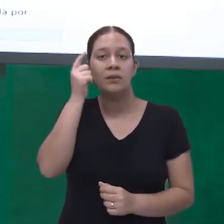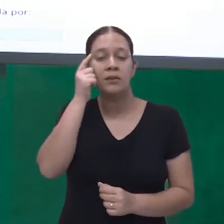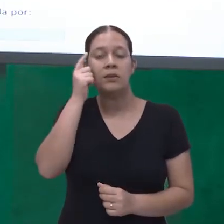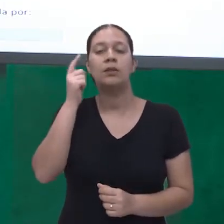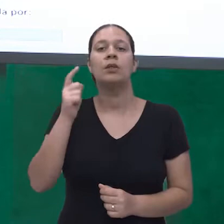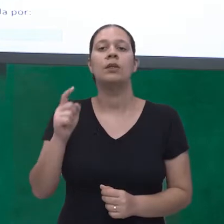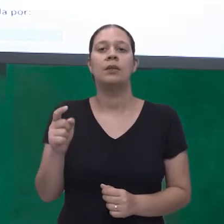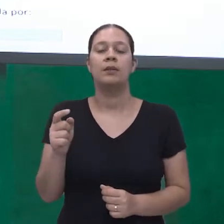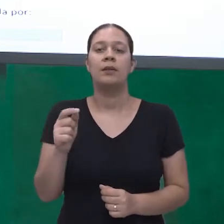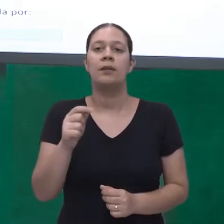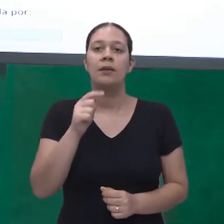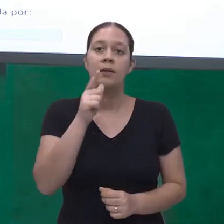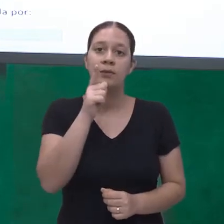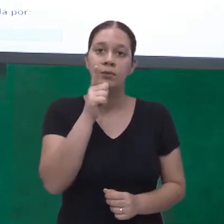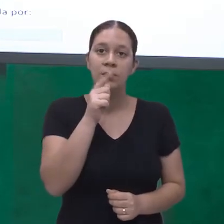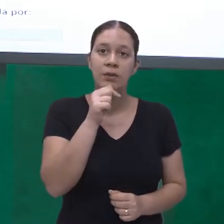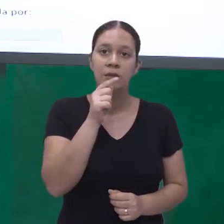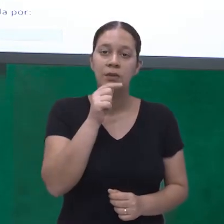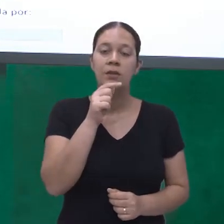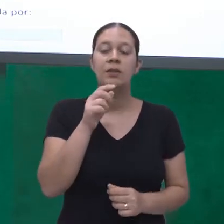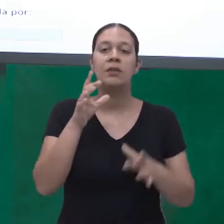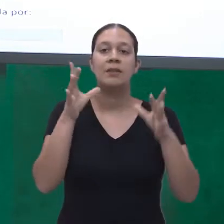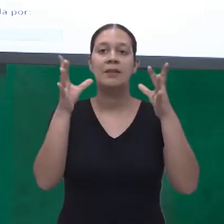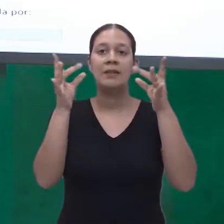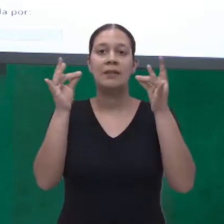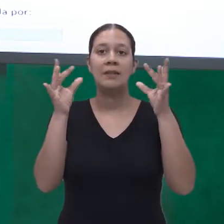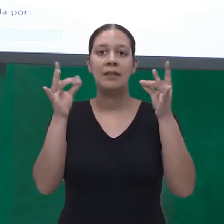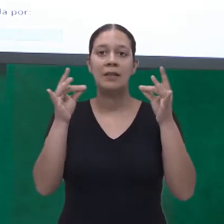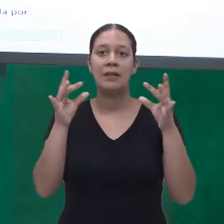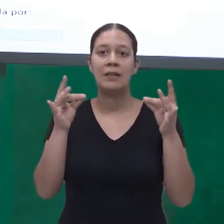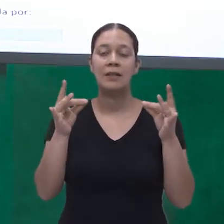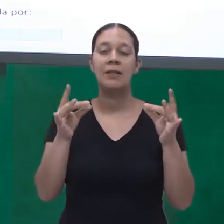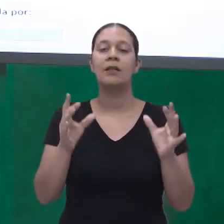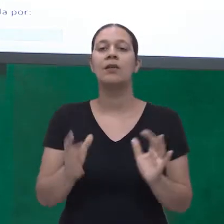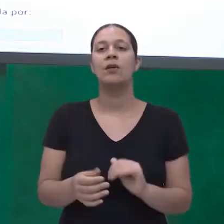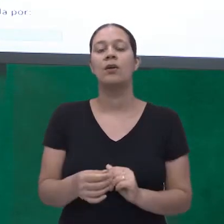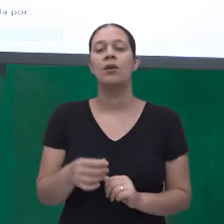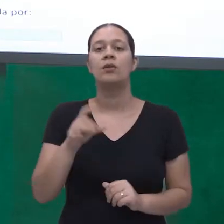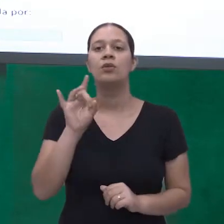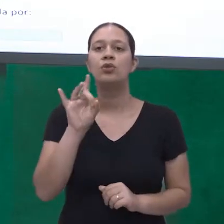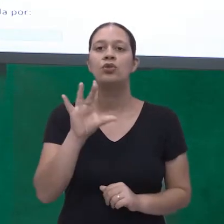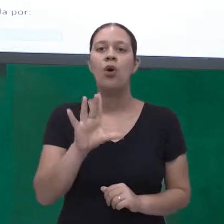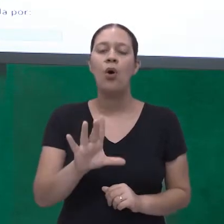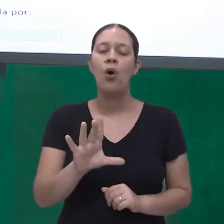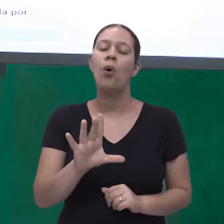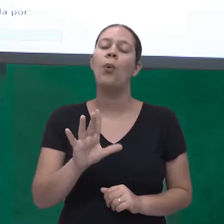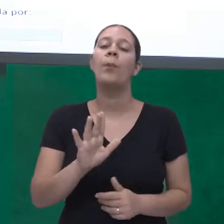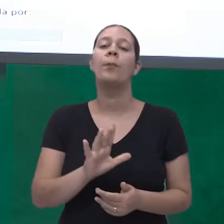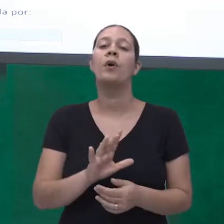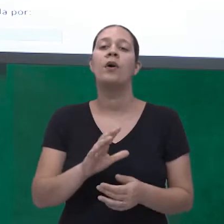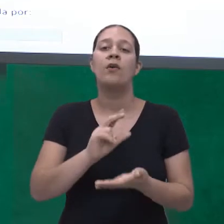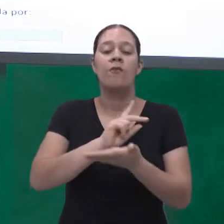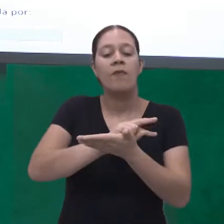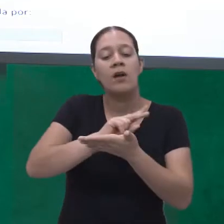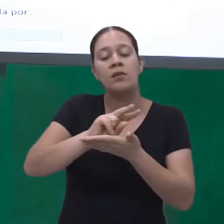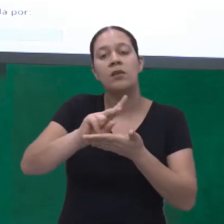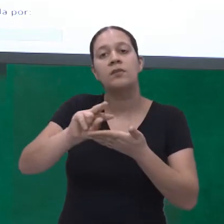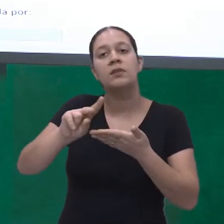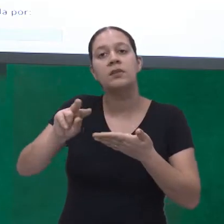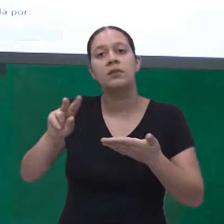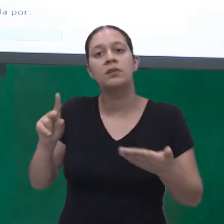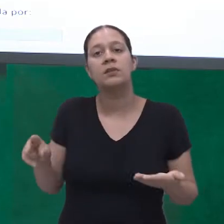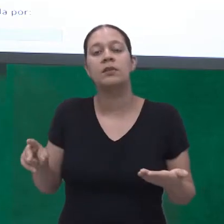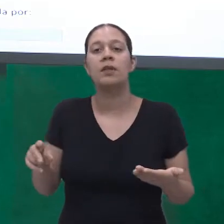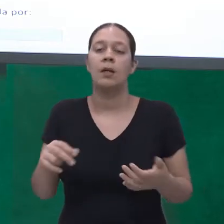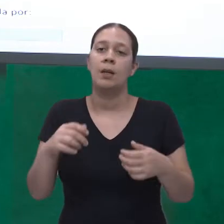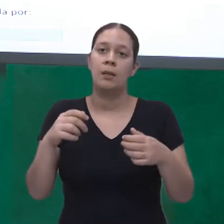no estado líquido, e o estado líquido, a grande característica é ter forma variável, porque depende